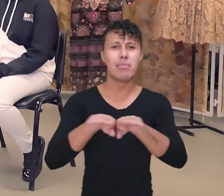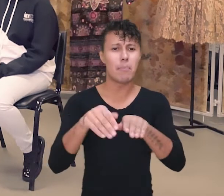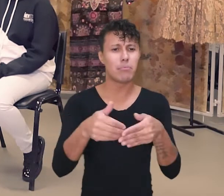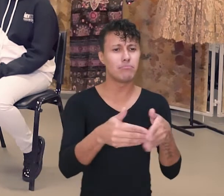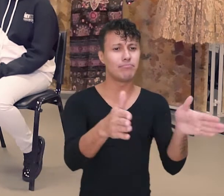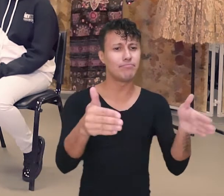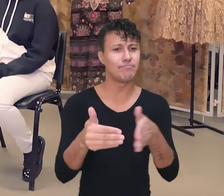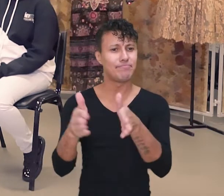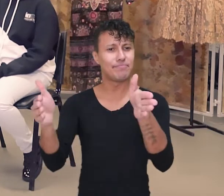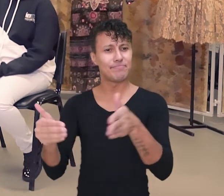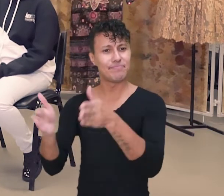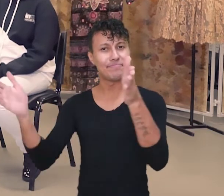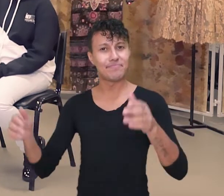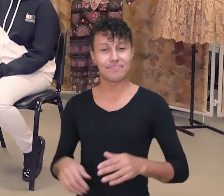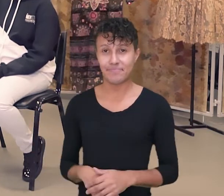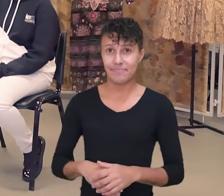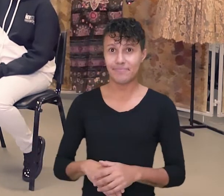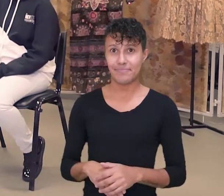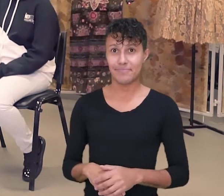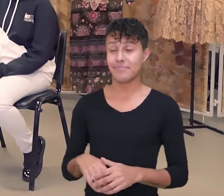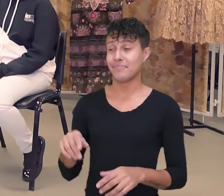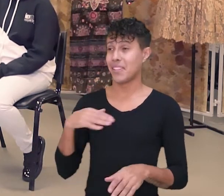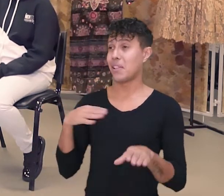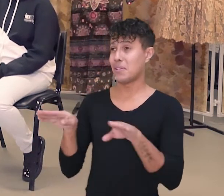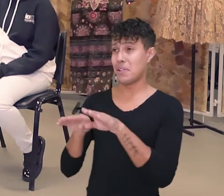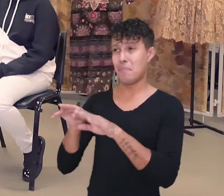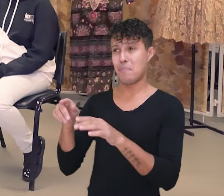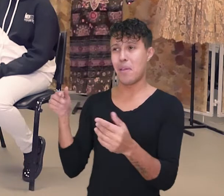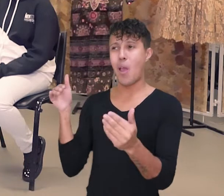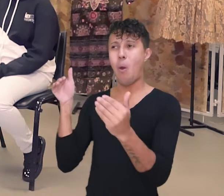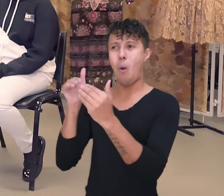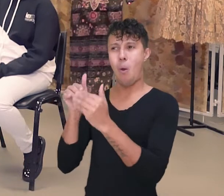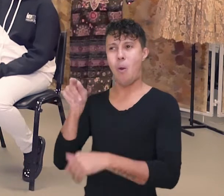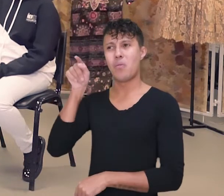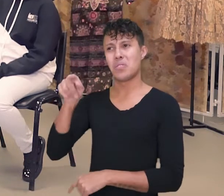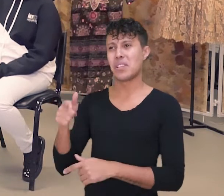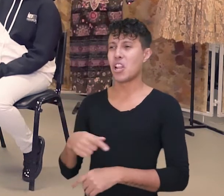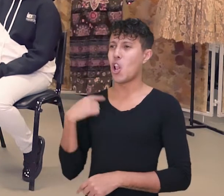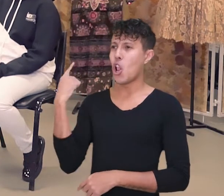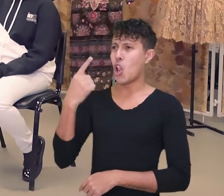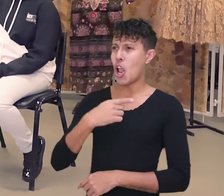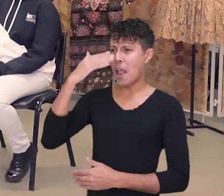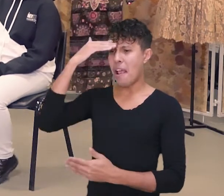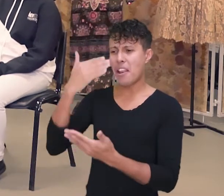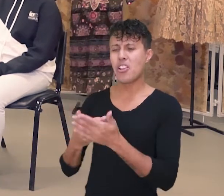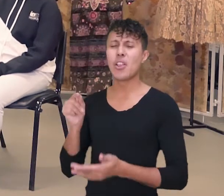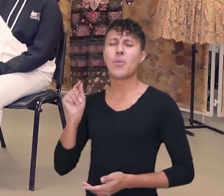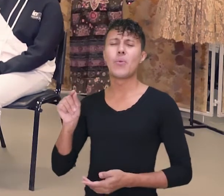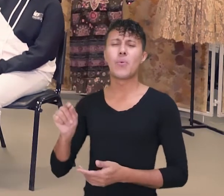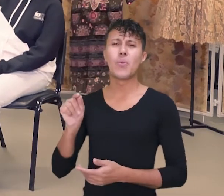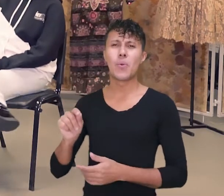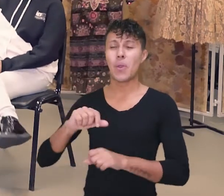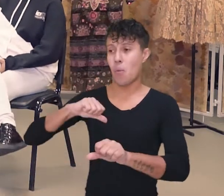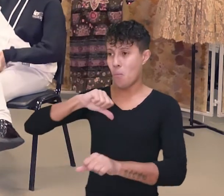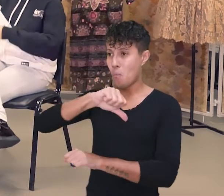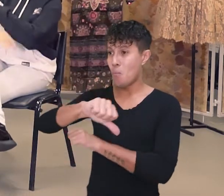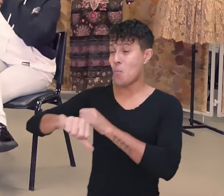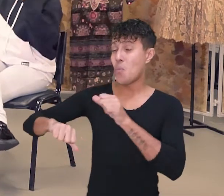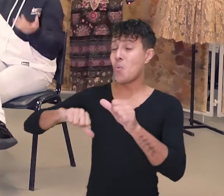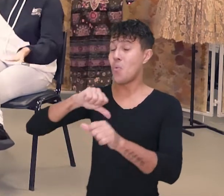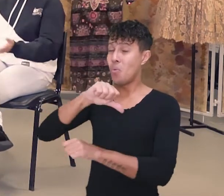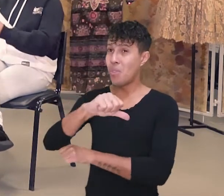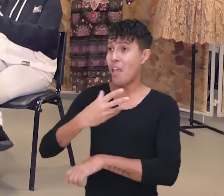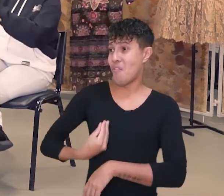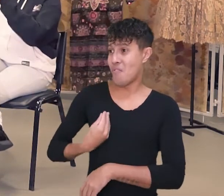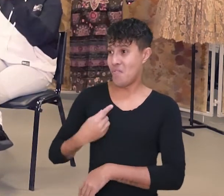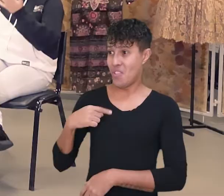tá desbravando. Eu vou na sua aposta também. Eu acho que quanto mais a gente apostar nas mudanças, mais a